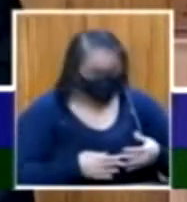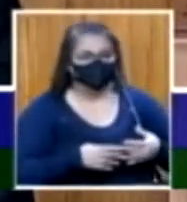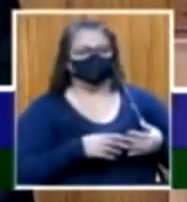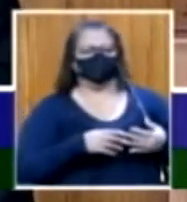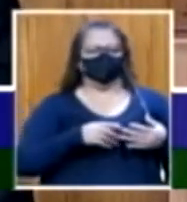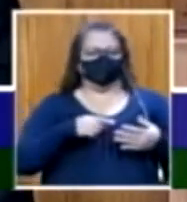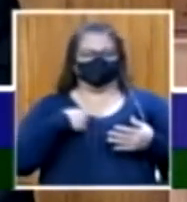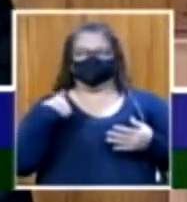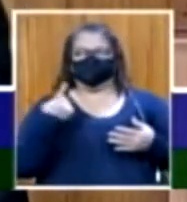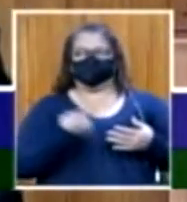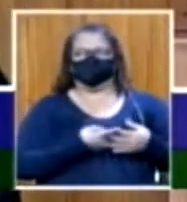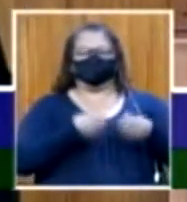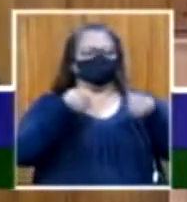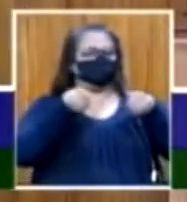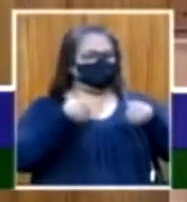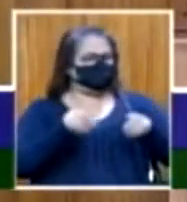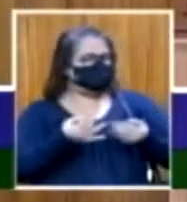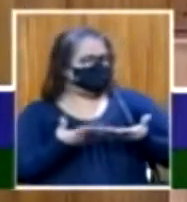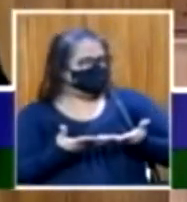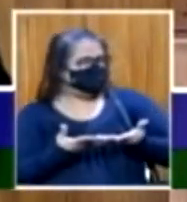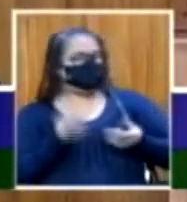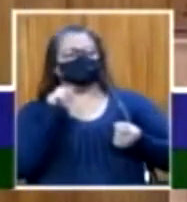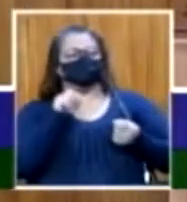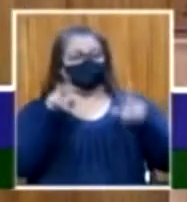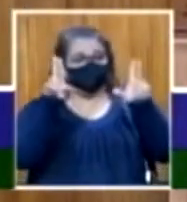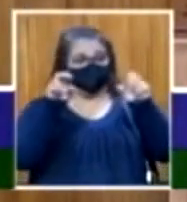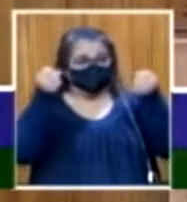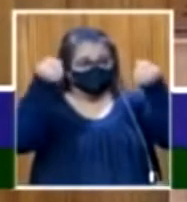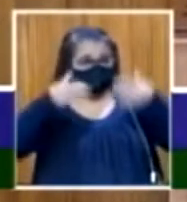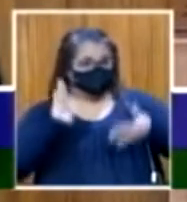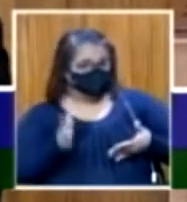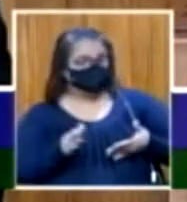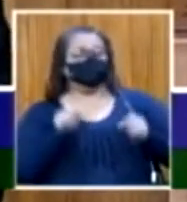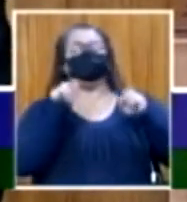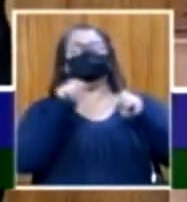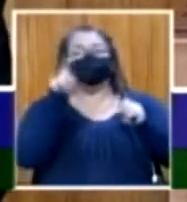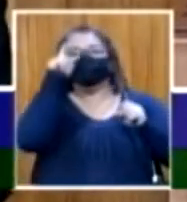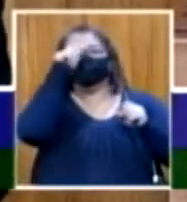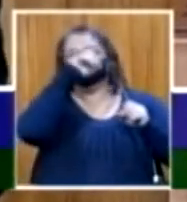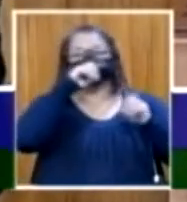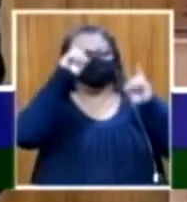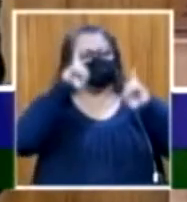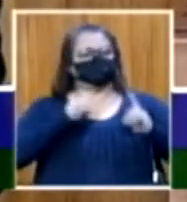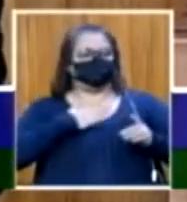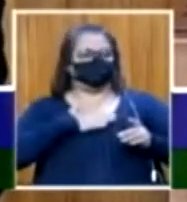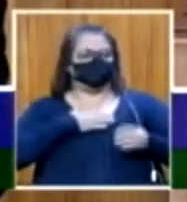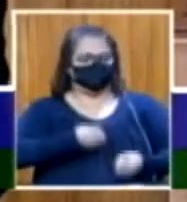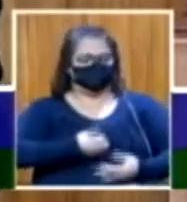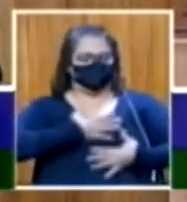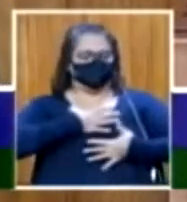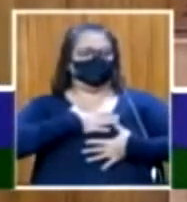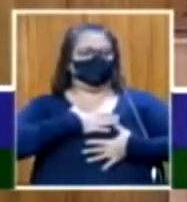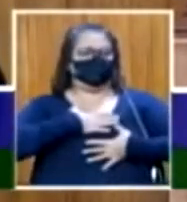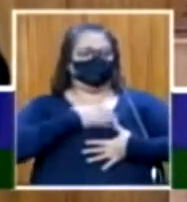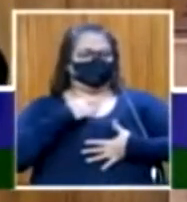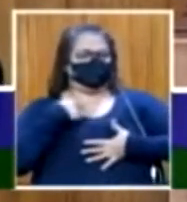nós temos então, gente, aqui um assunto que, como eu disse, ele afeta a dignidade da pessoa humana.